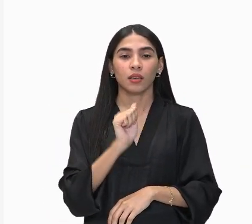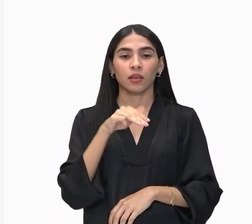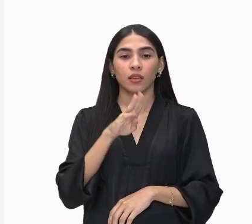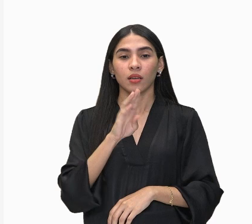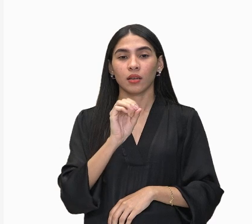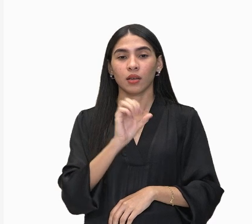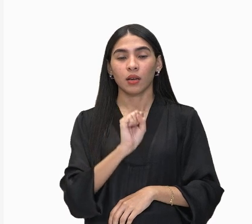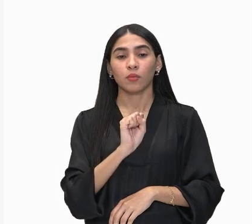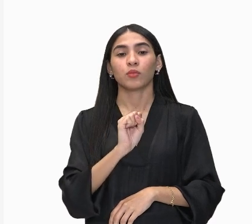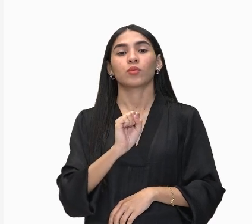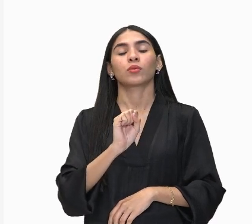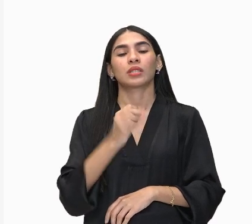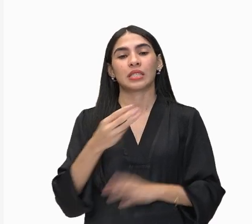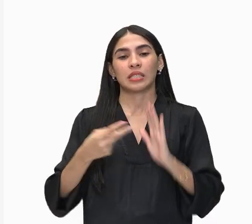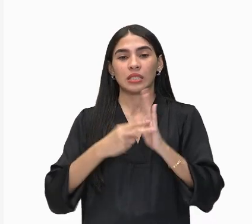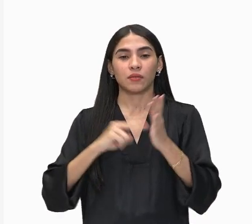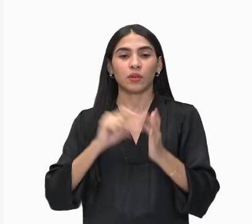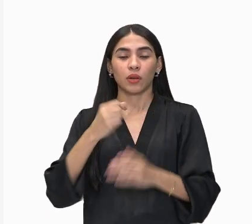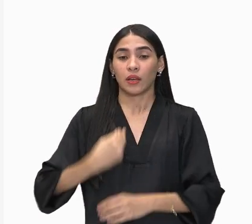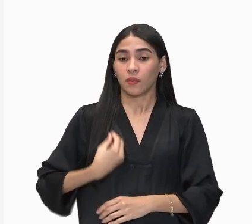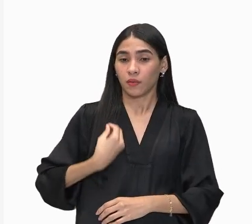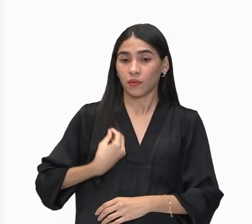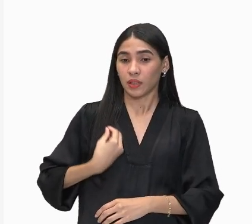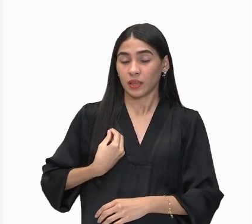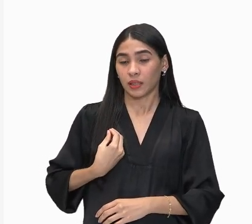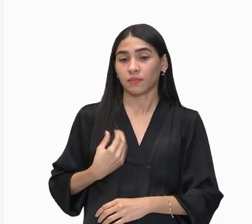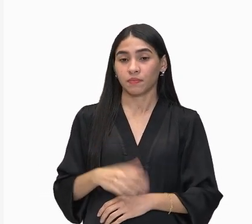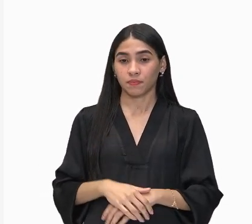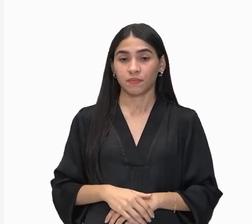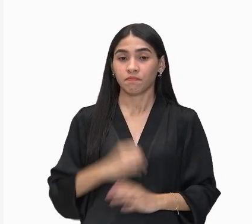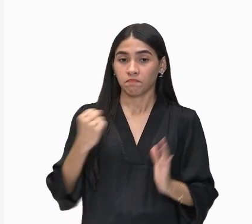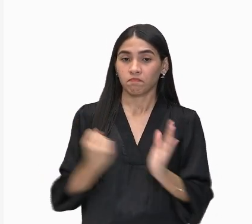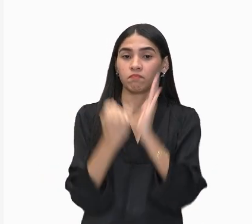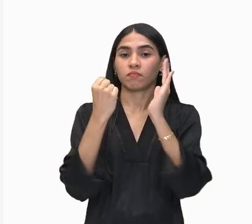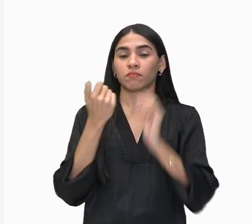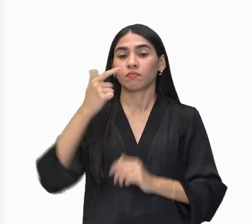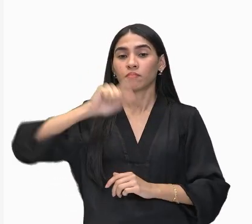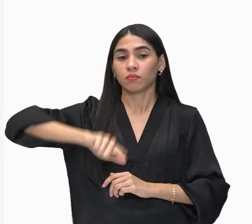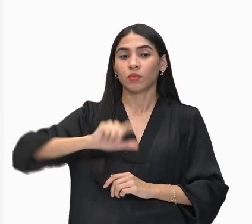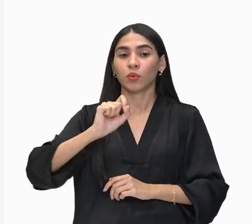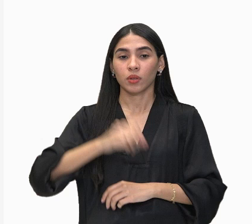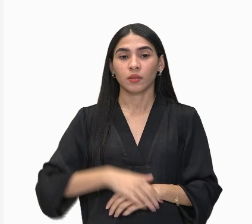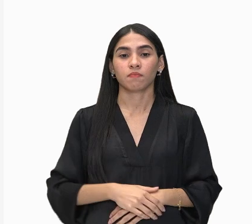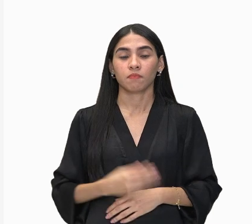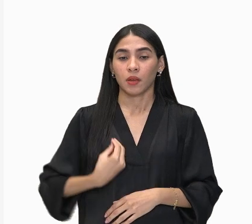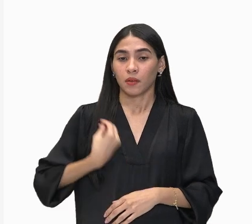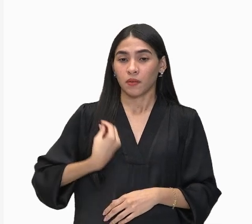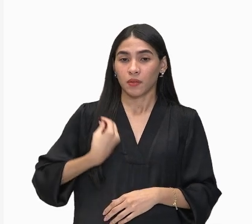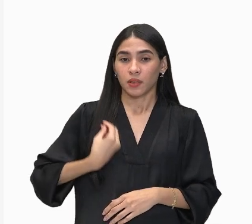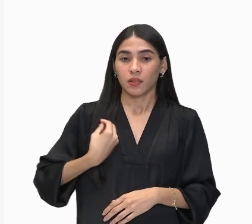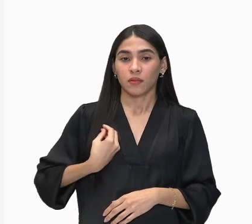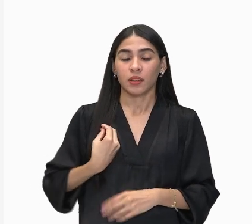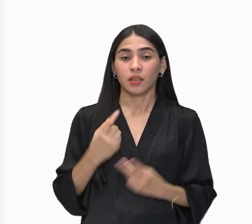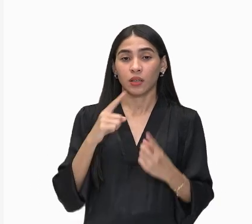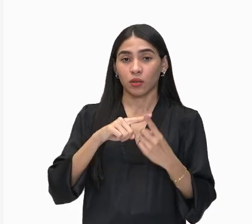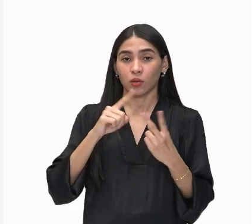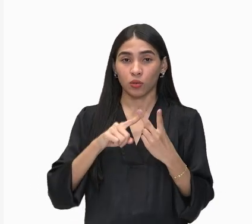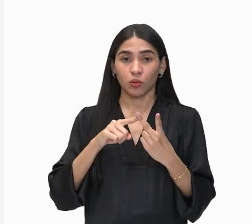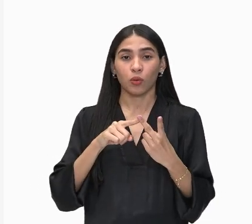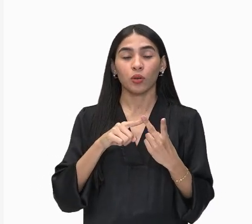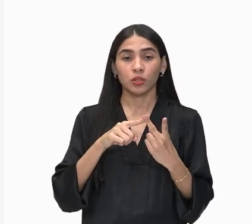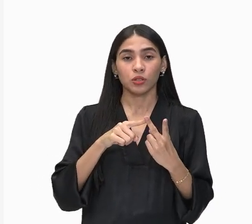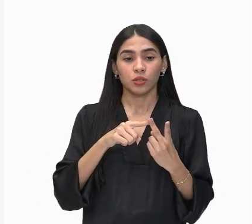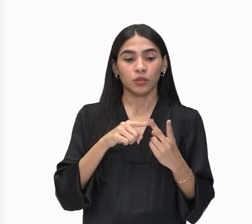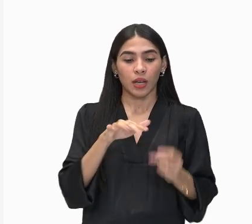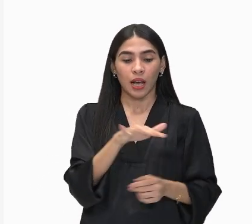quer dizer que são indivíduos que conquistaram a façanha de viver em dois